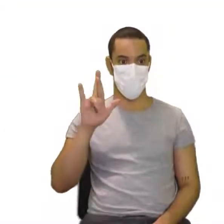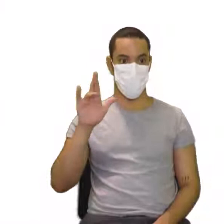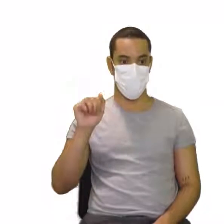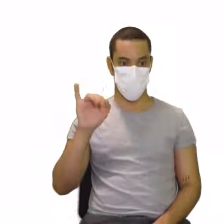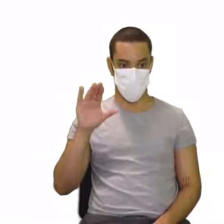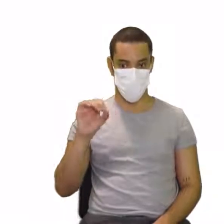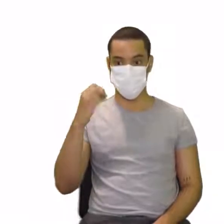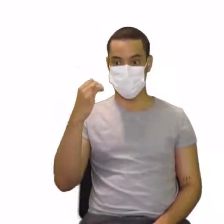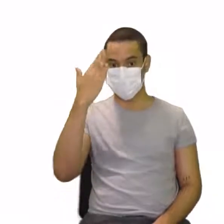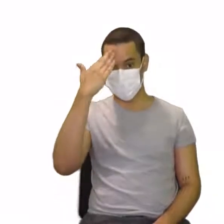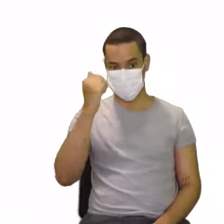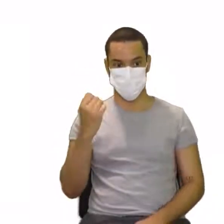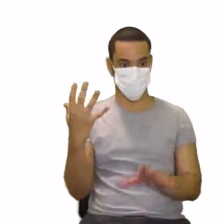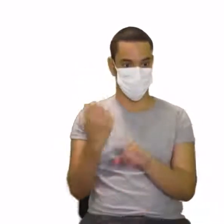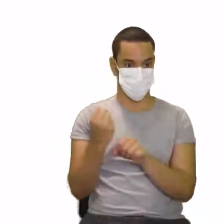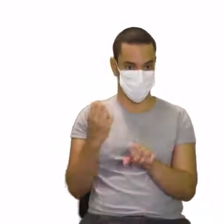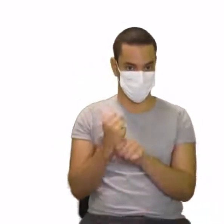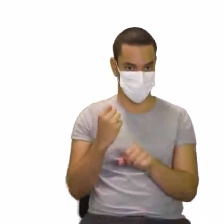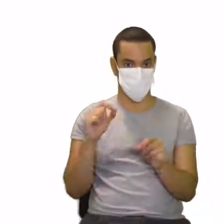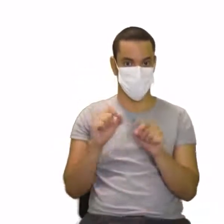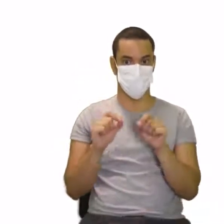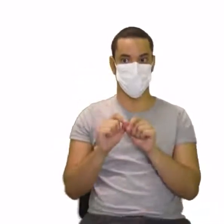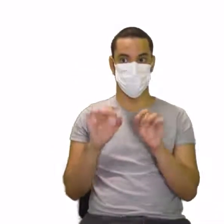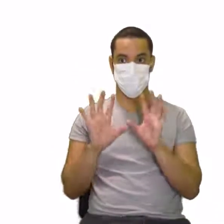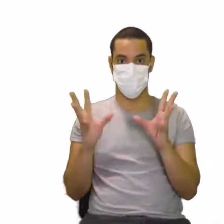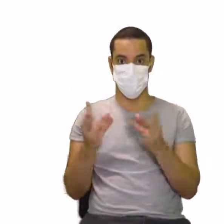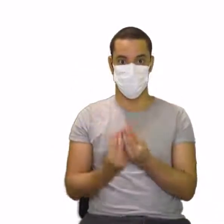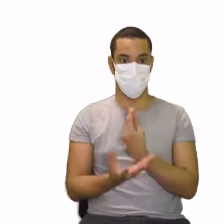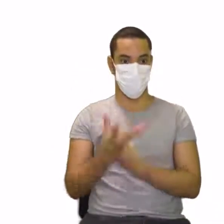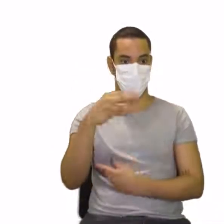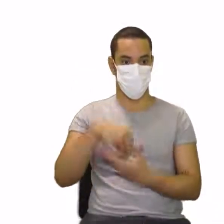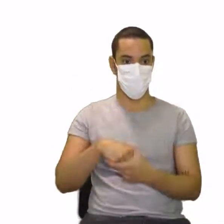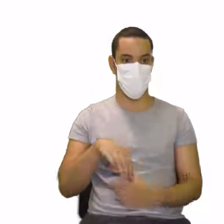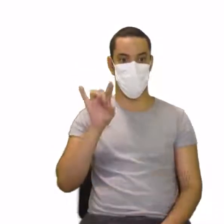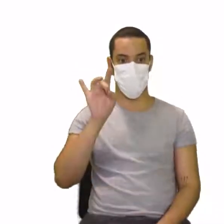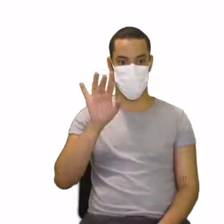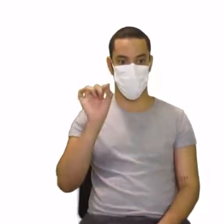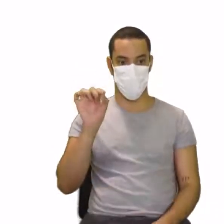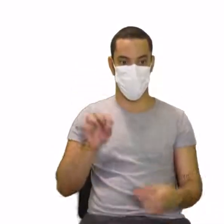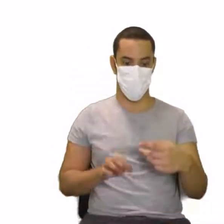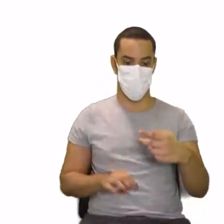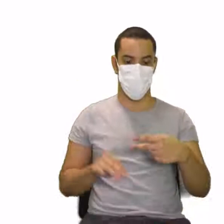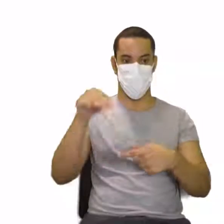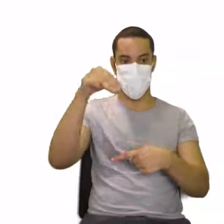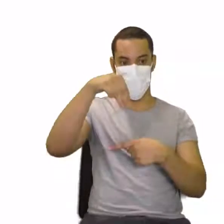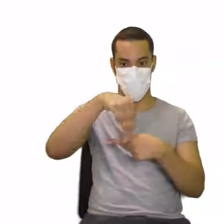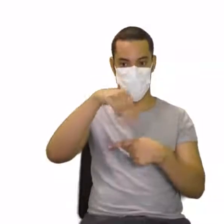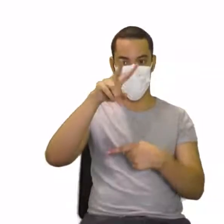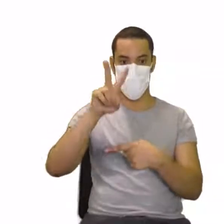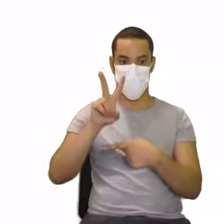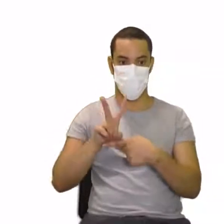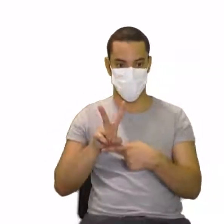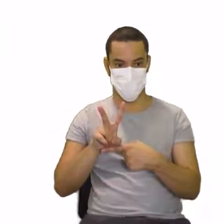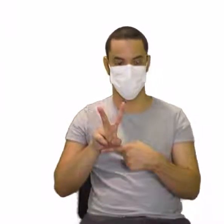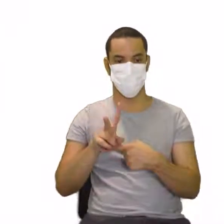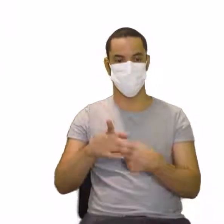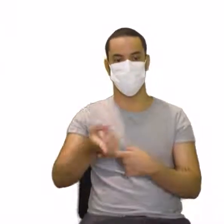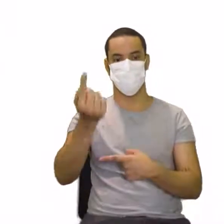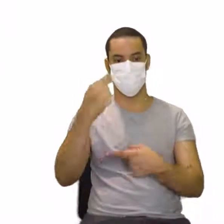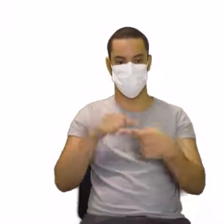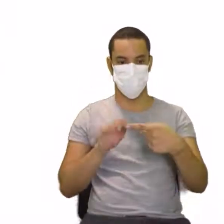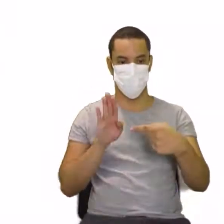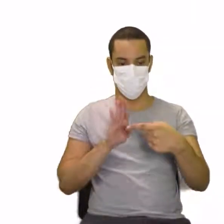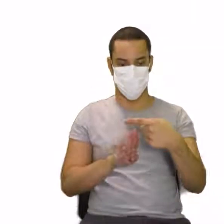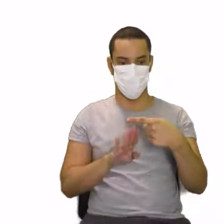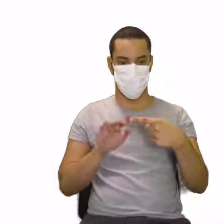raio que essa partícula está executando nesse campo, é só pegar a massa, a velocidade e dividir pelo valor